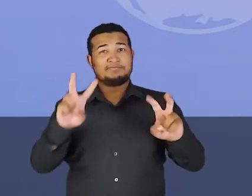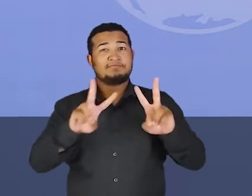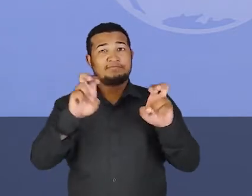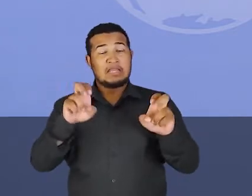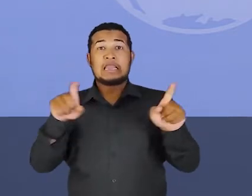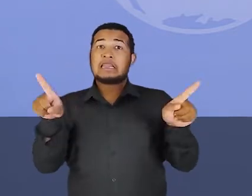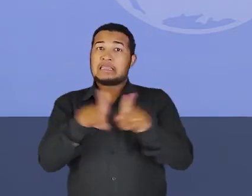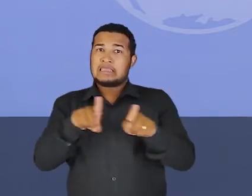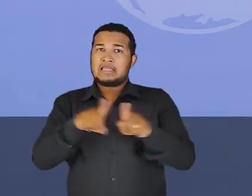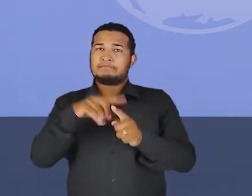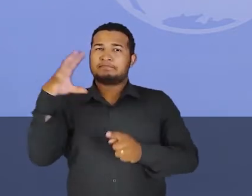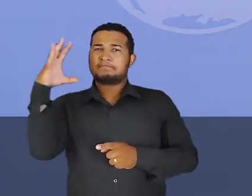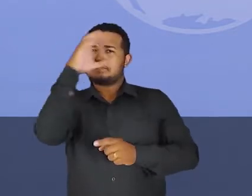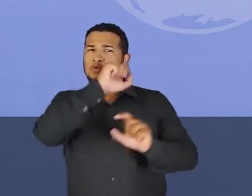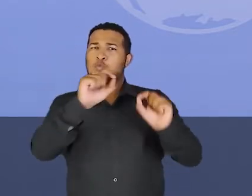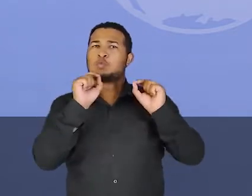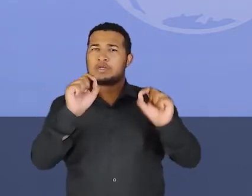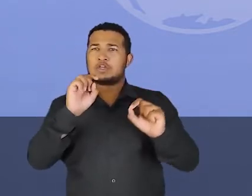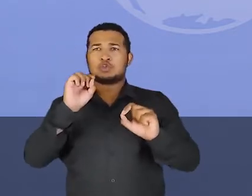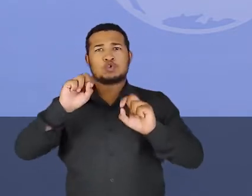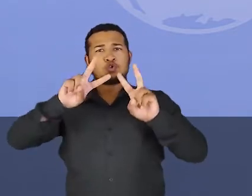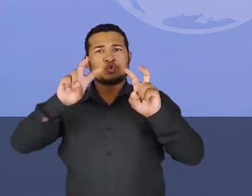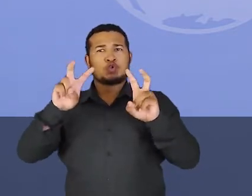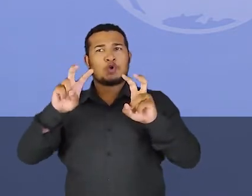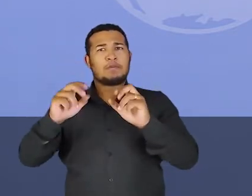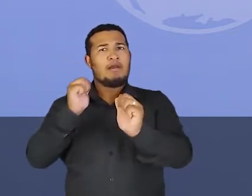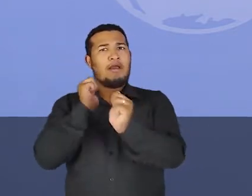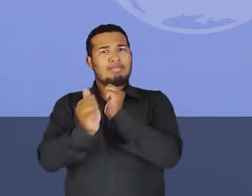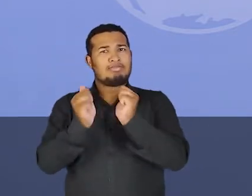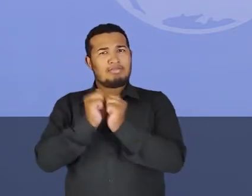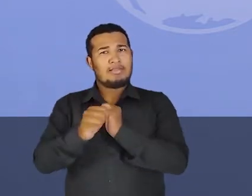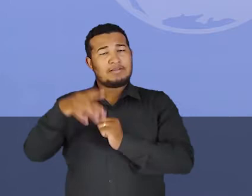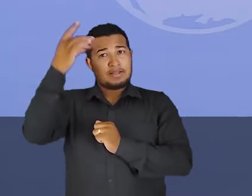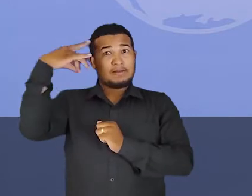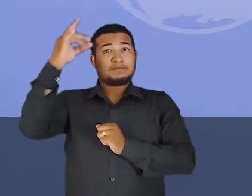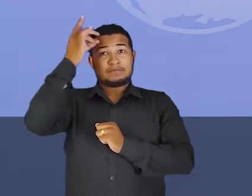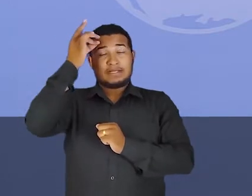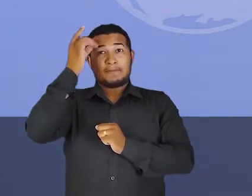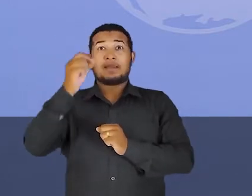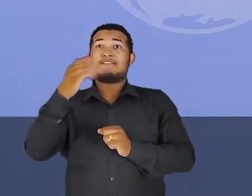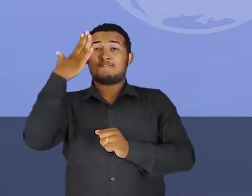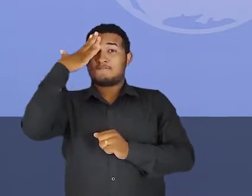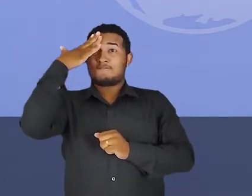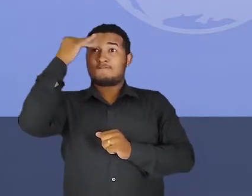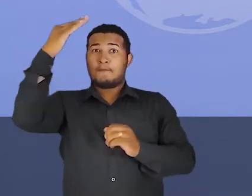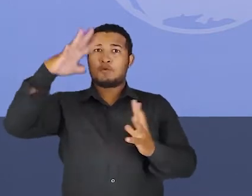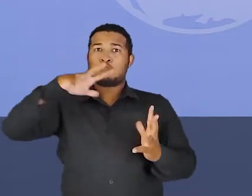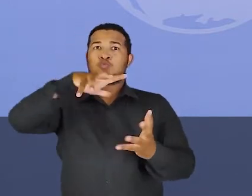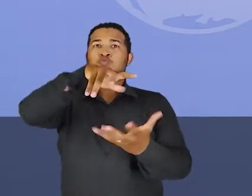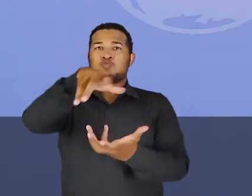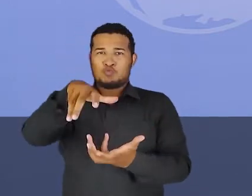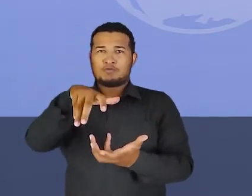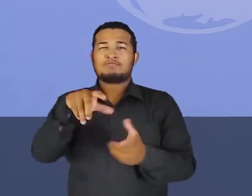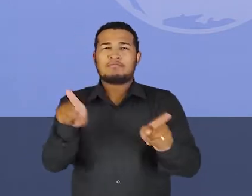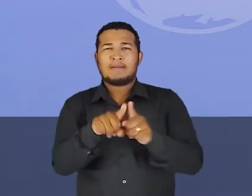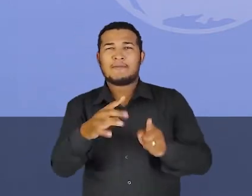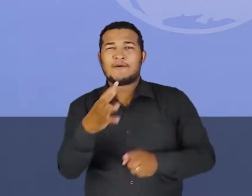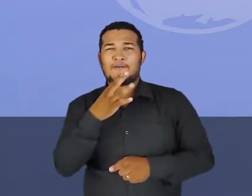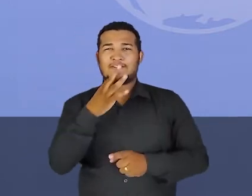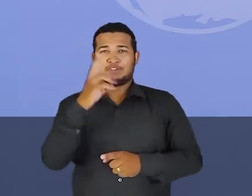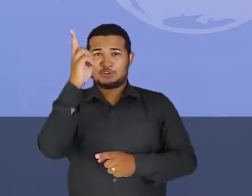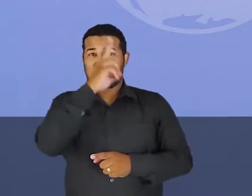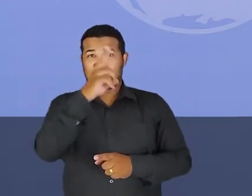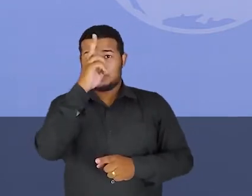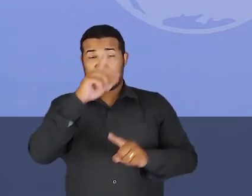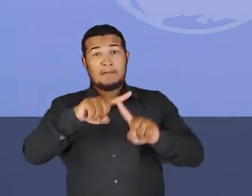vamos aprender sobre uma atleta capixaba que faz sucesso internacional e nós vamos conhecer também um pouco da sua história. Mas primeiro vamos